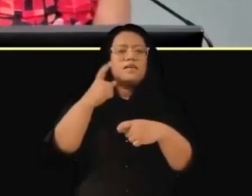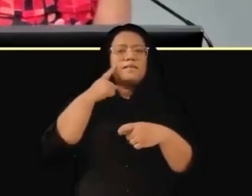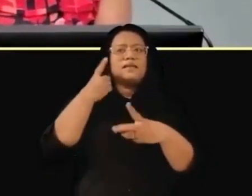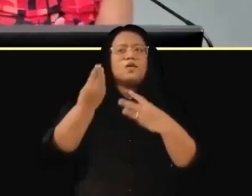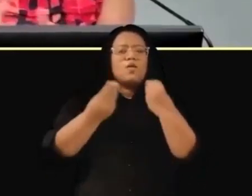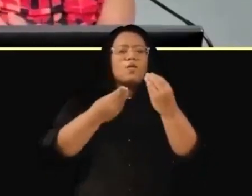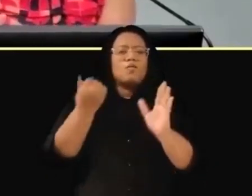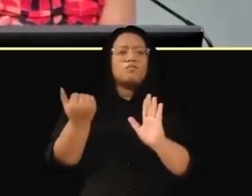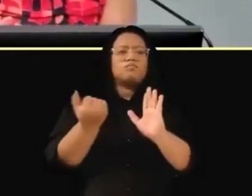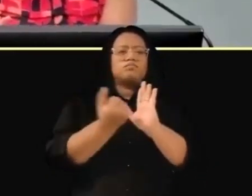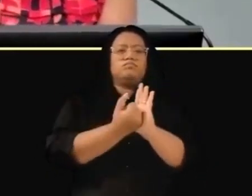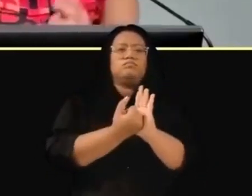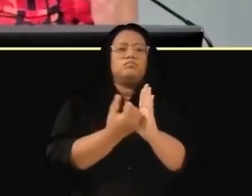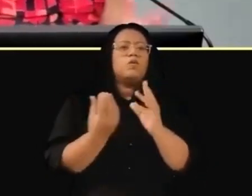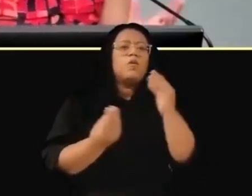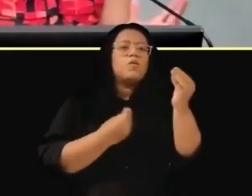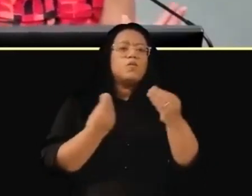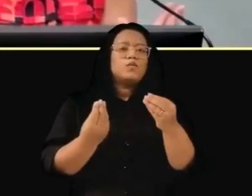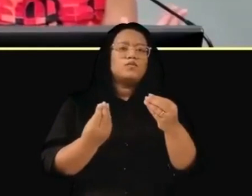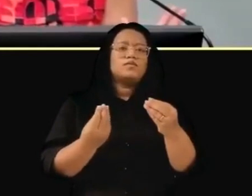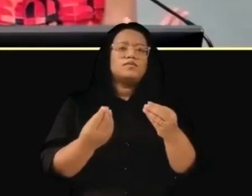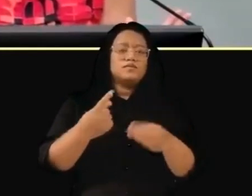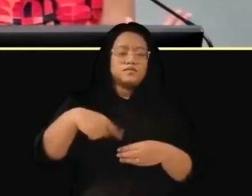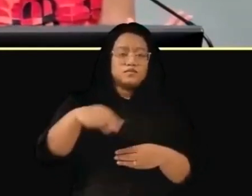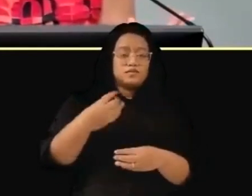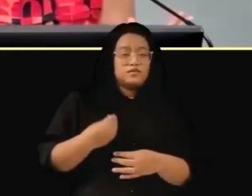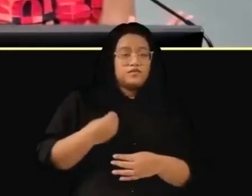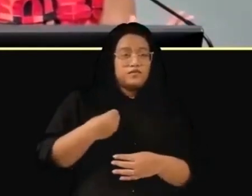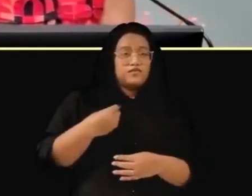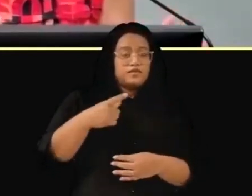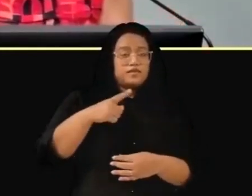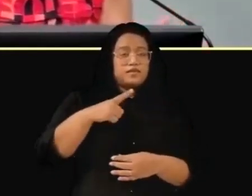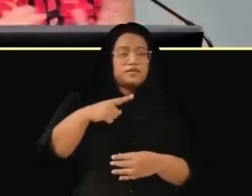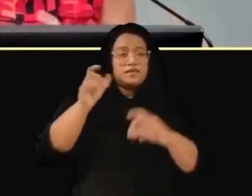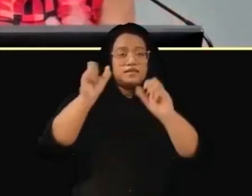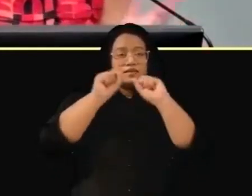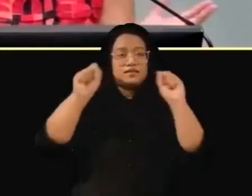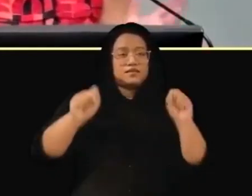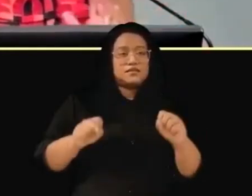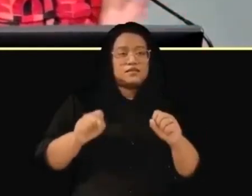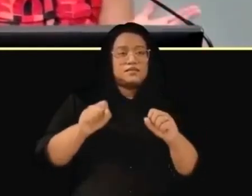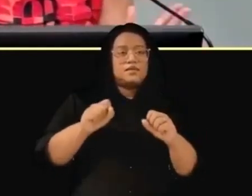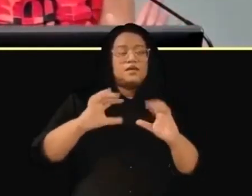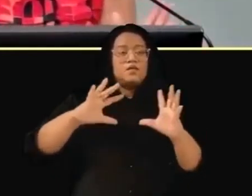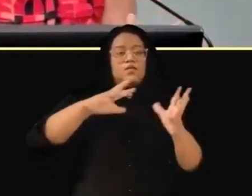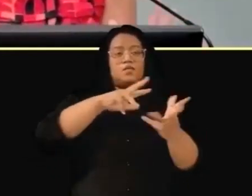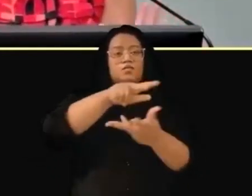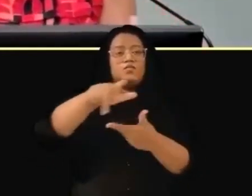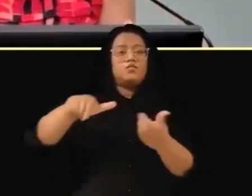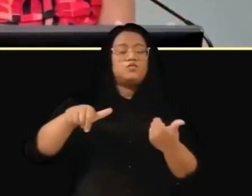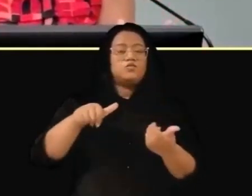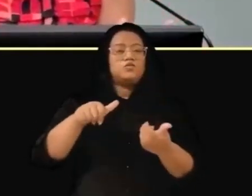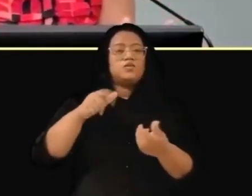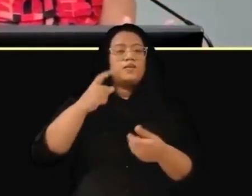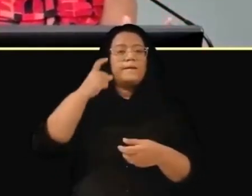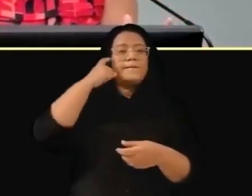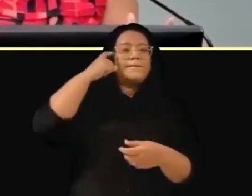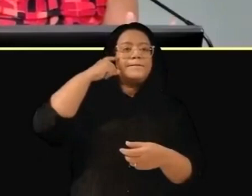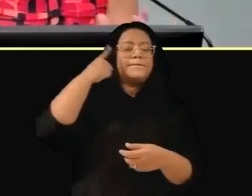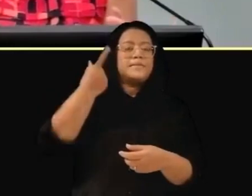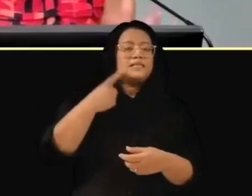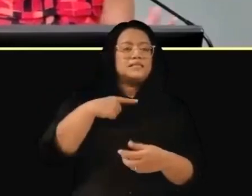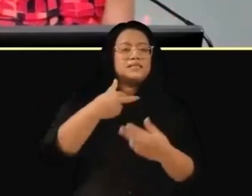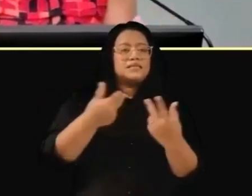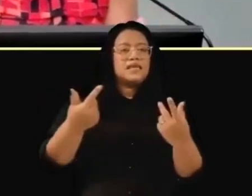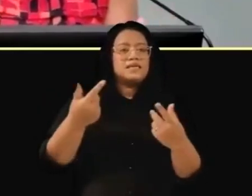impacto. Enquanto nós vivemos num sistema capitalista, né? O mundo ocidental praticamente todo é capitalista. E